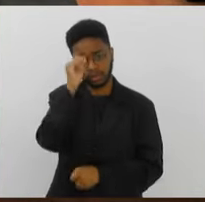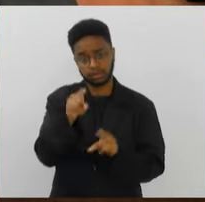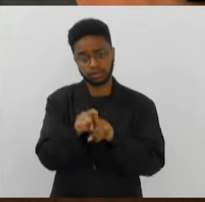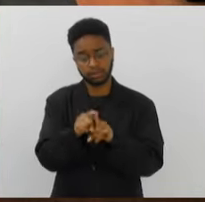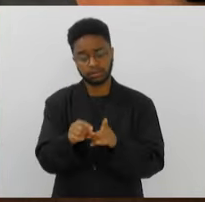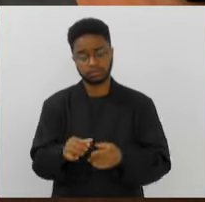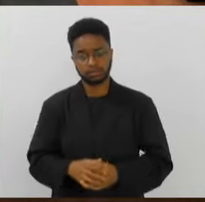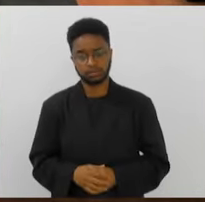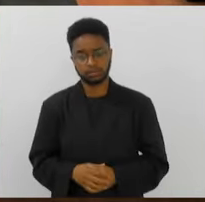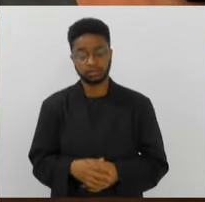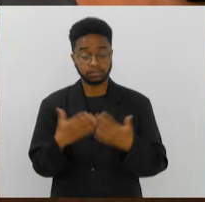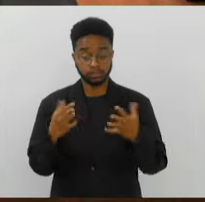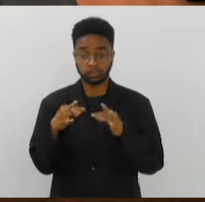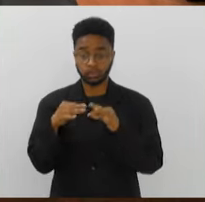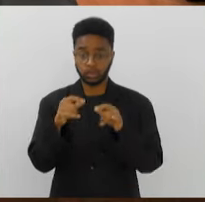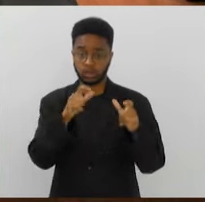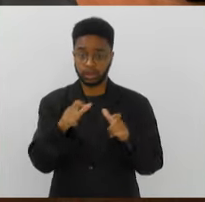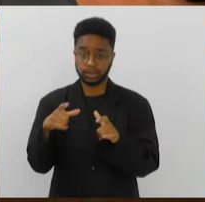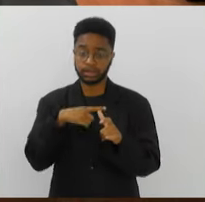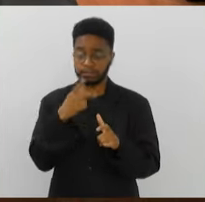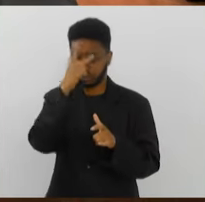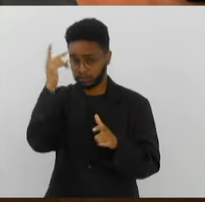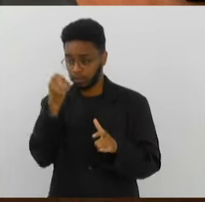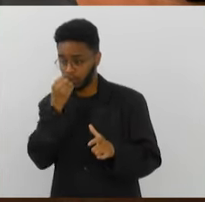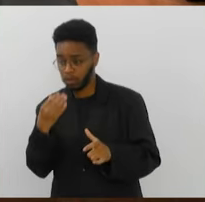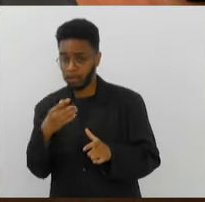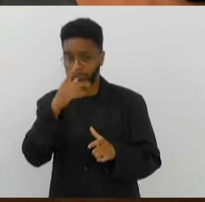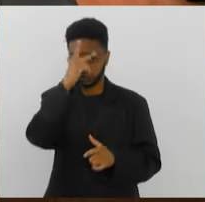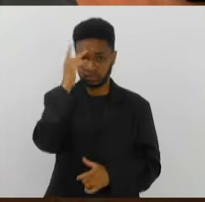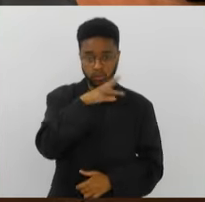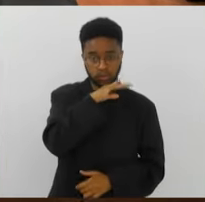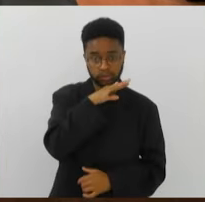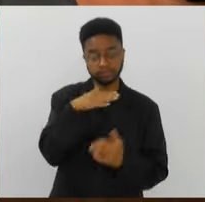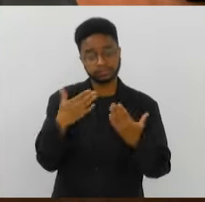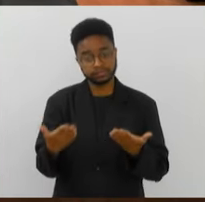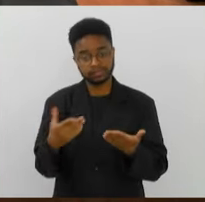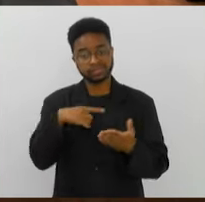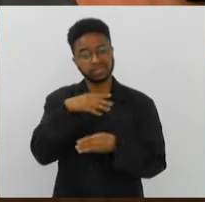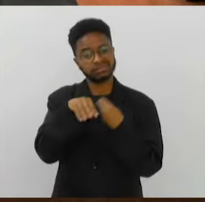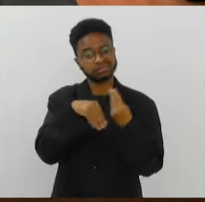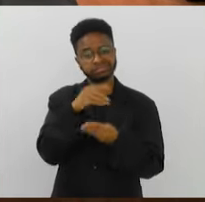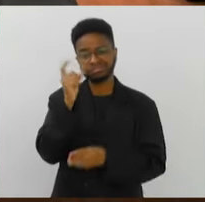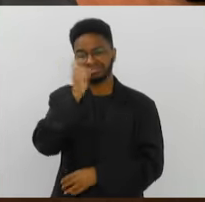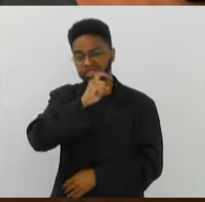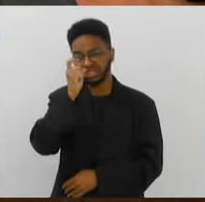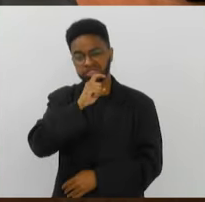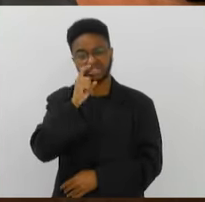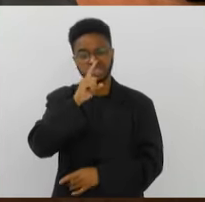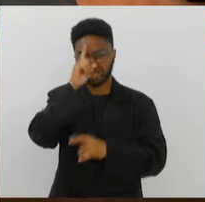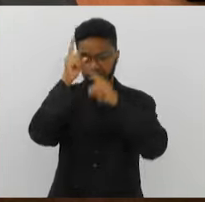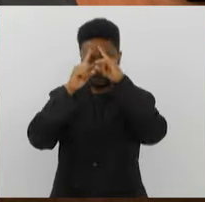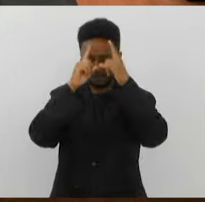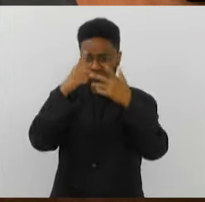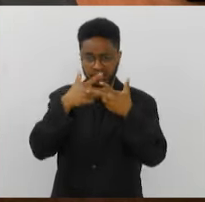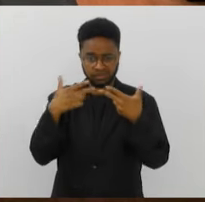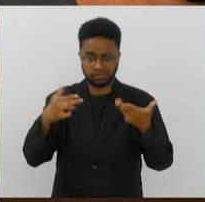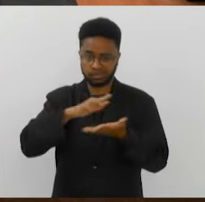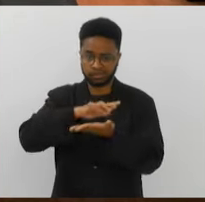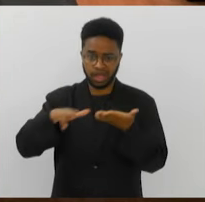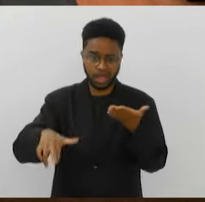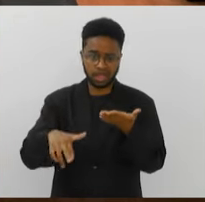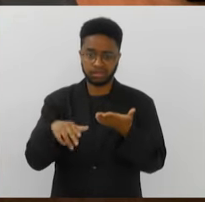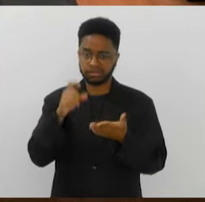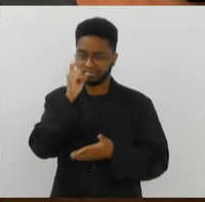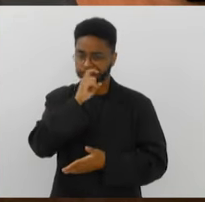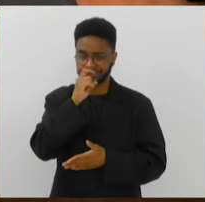assim, todo lugar vai ter gente boa, gente ruim. Então, assim, é um emaranhado de mentiras, de inverdades, de falcatruas.